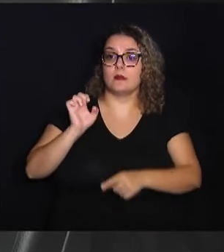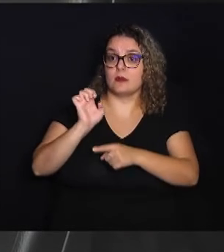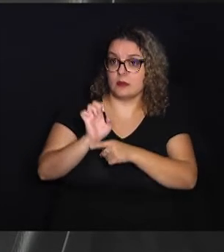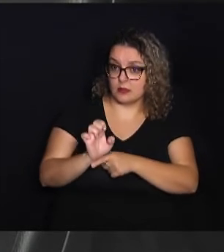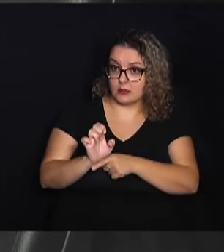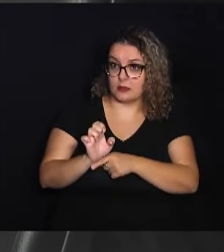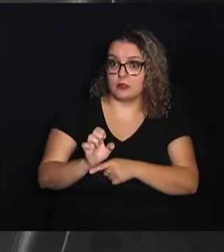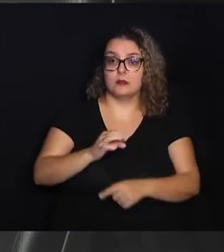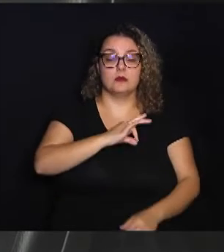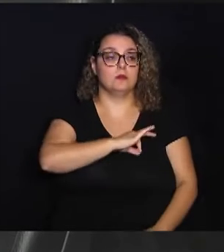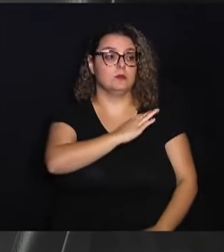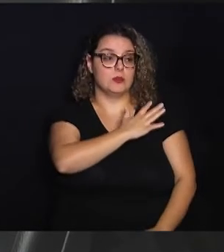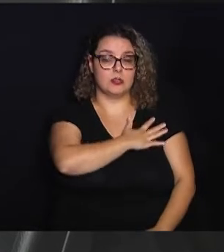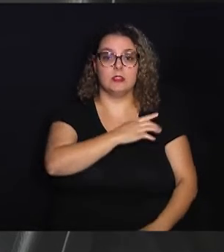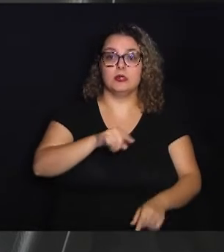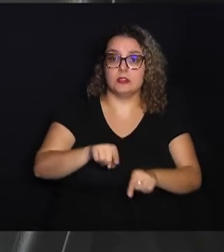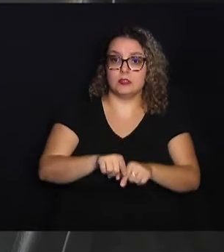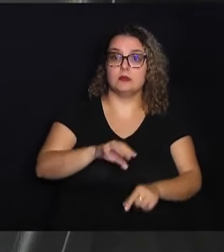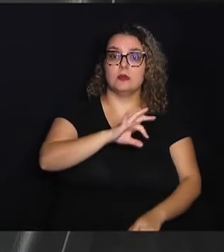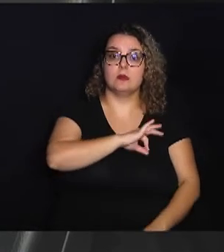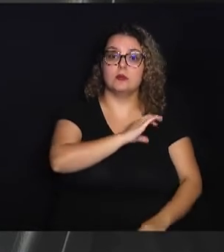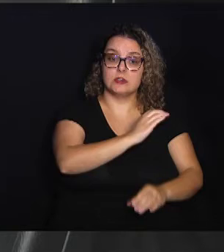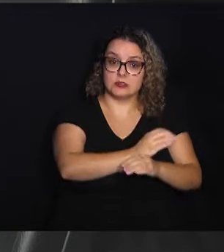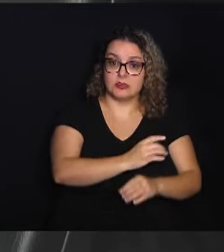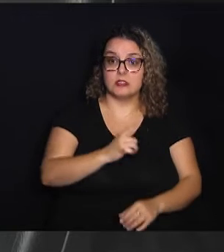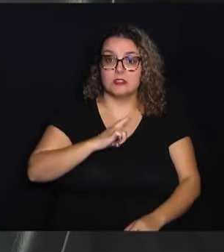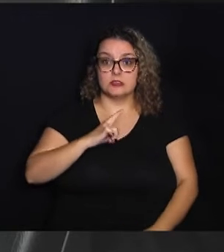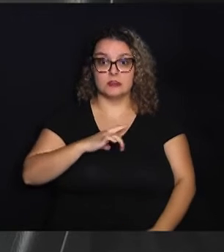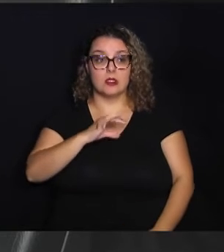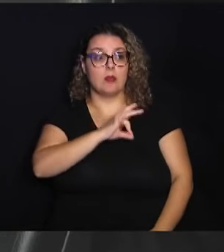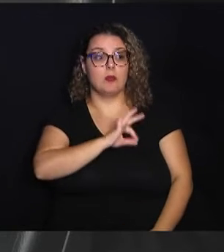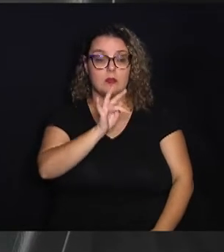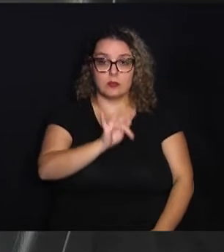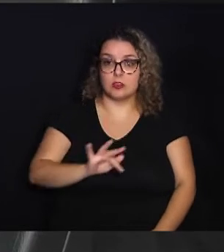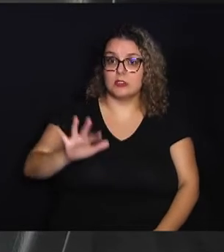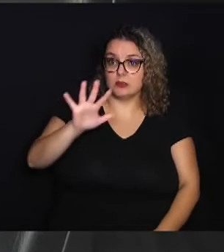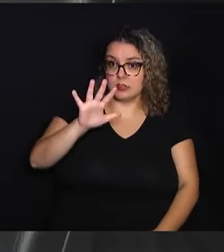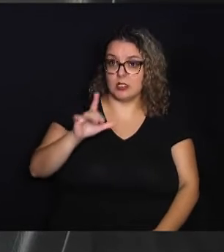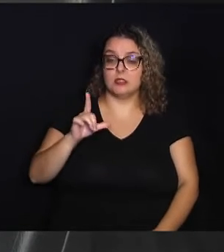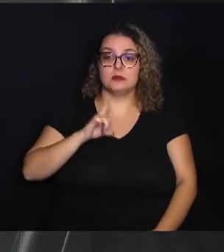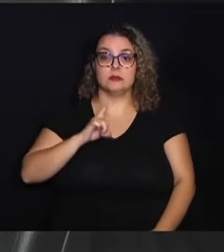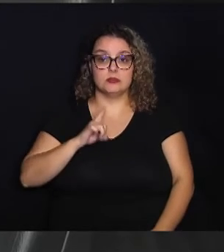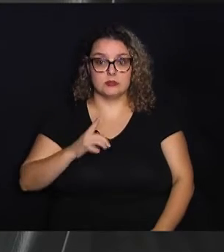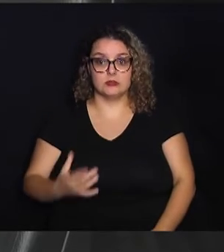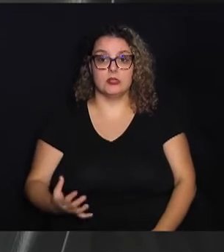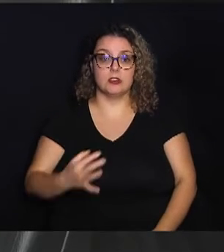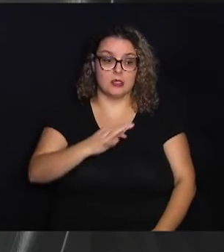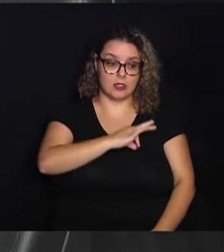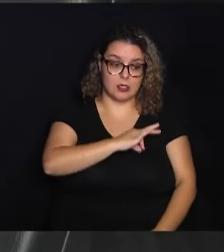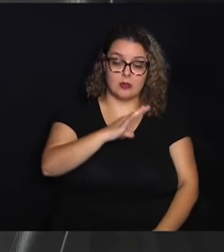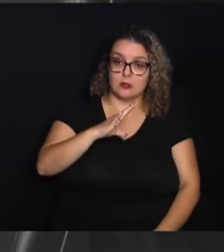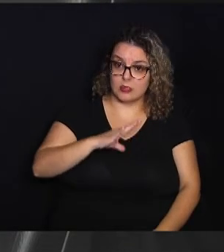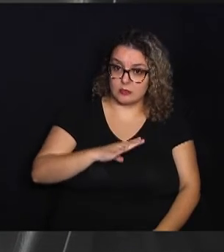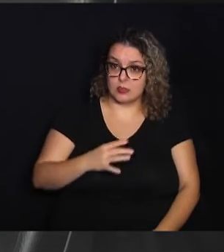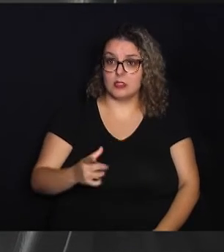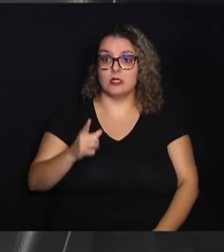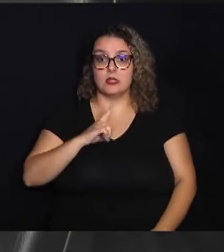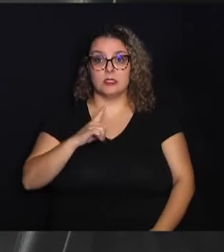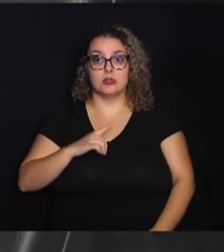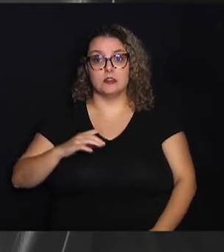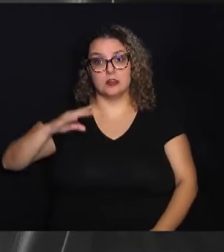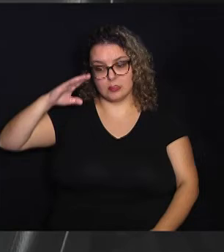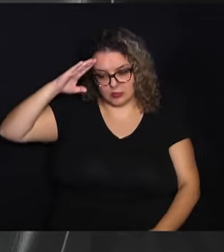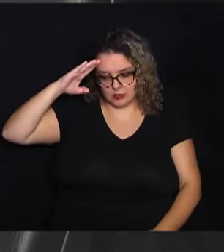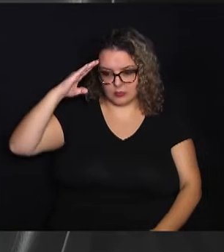a Polícia Militar e a Polícia Civil, a gente tem uma Polícia Federal, a gente tem aqui a Guarda Municipal, a gente tem o Exército,